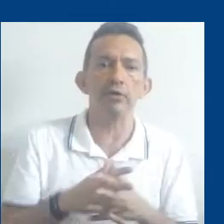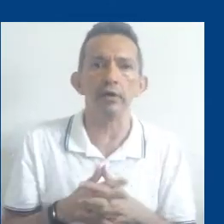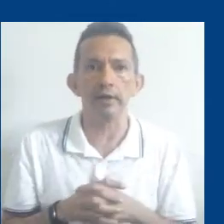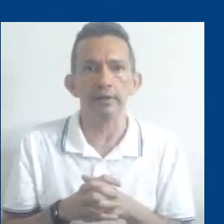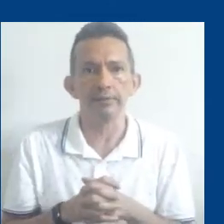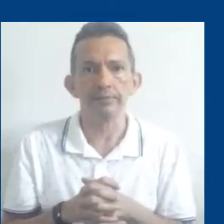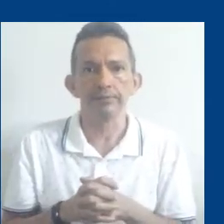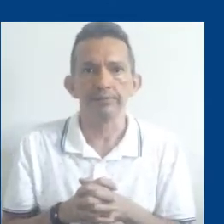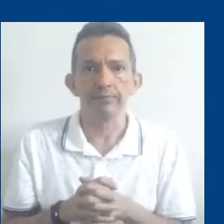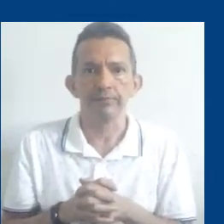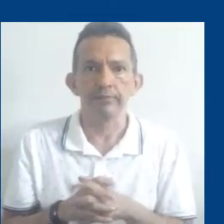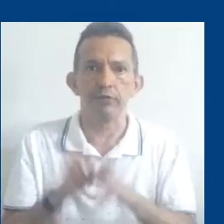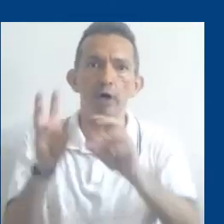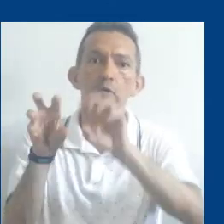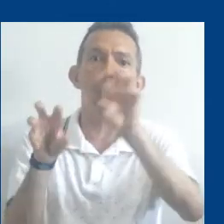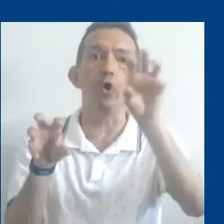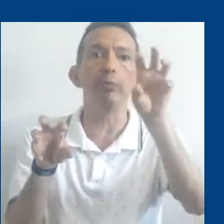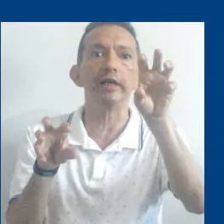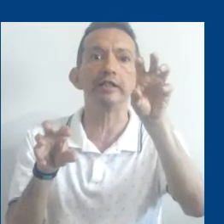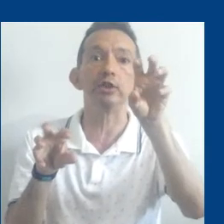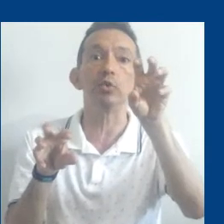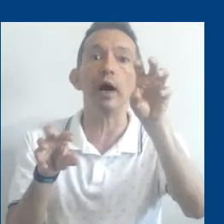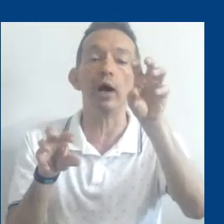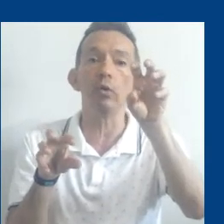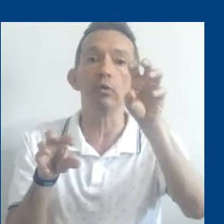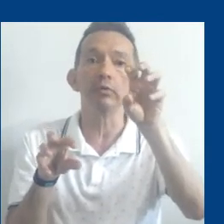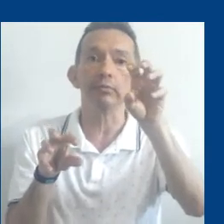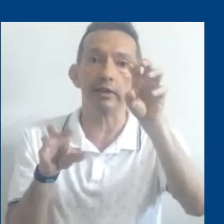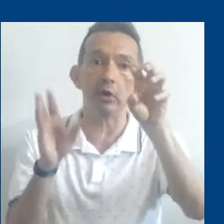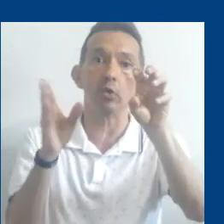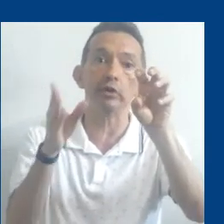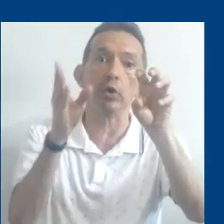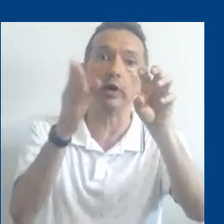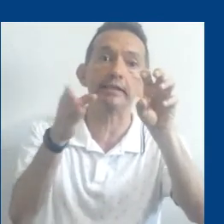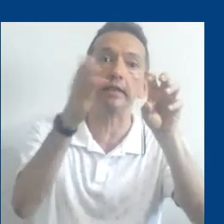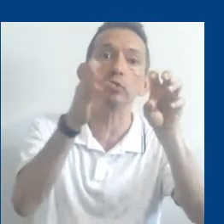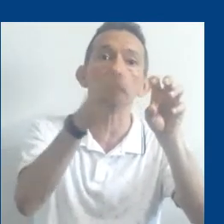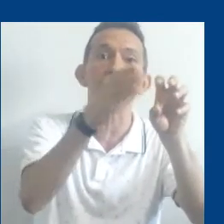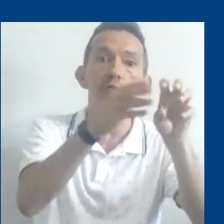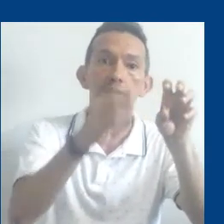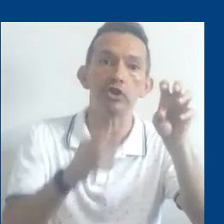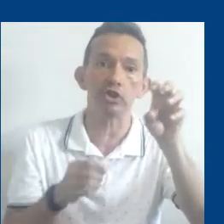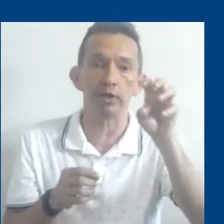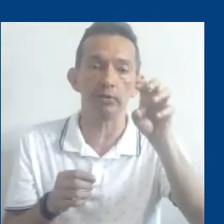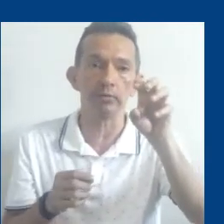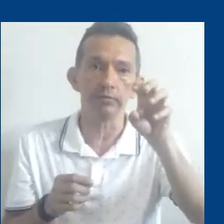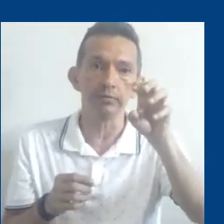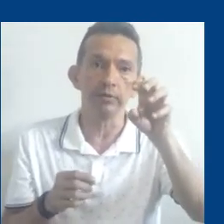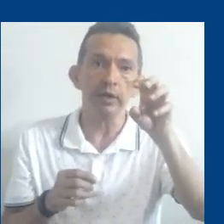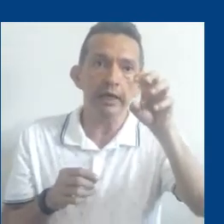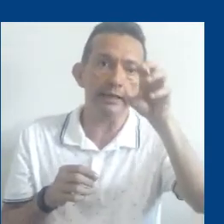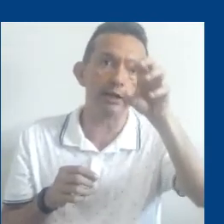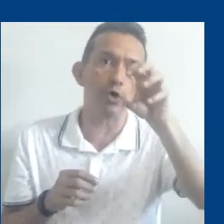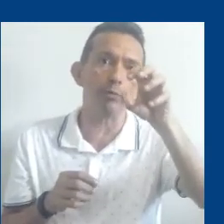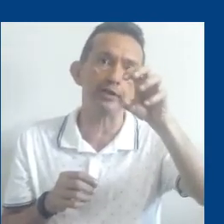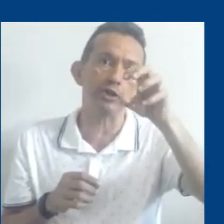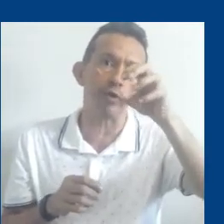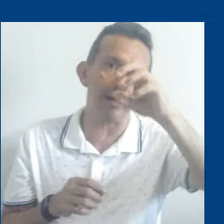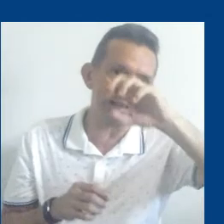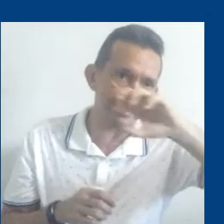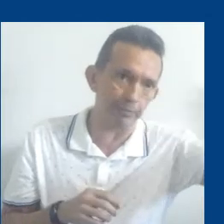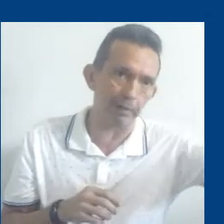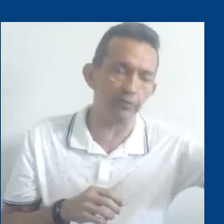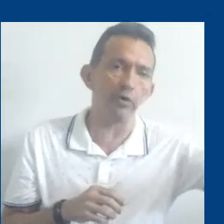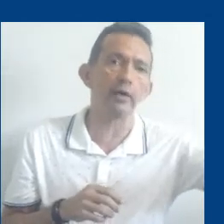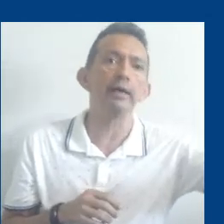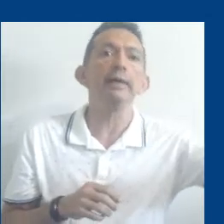Para fora. Forma um corpo residual, que contém um resíduo do produto da digestão. Esse corpo residual